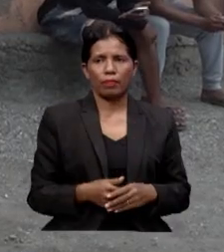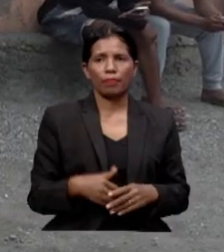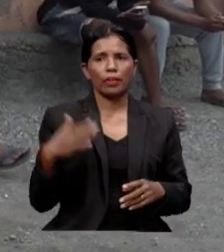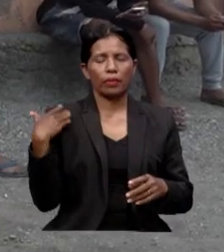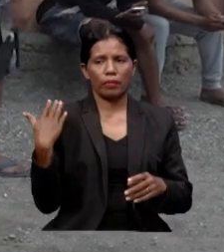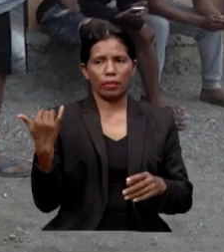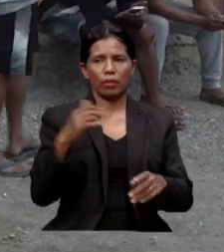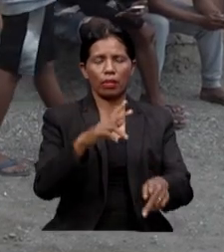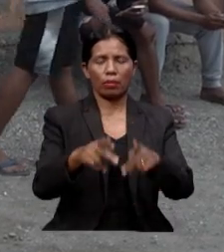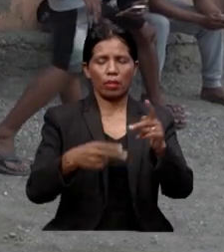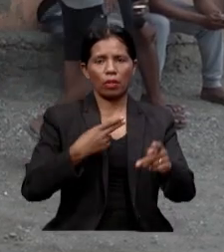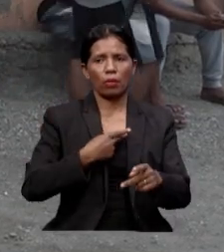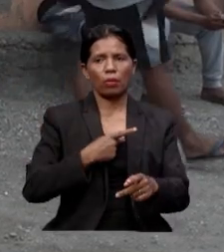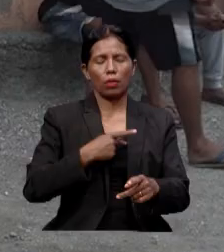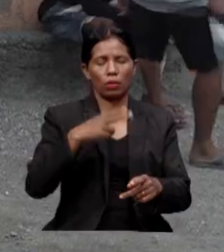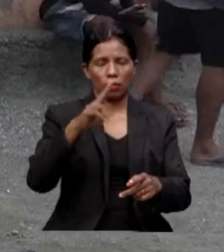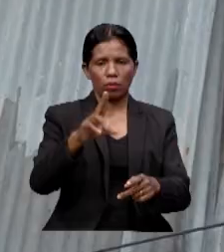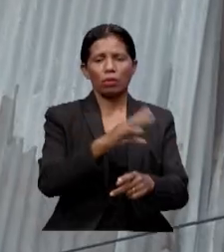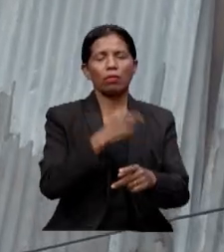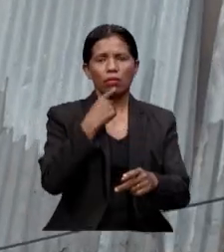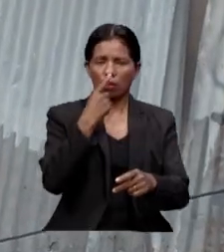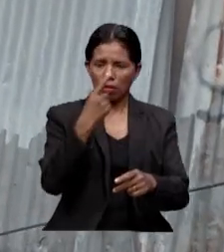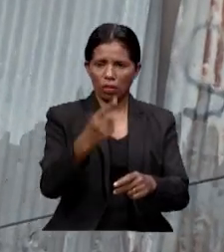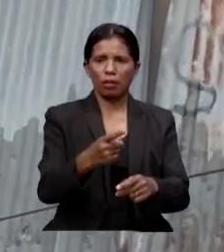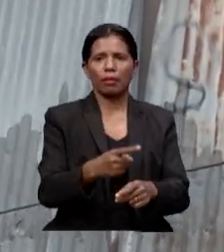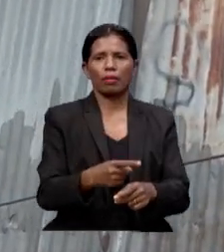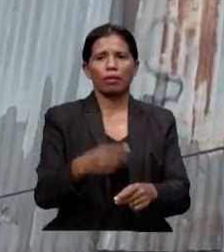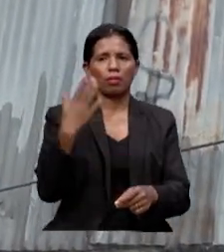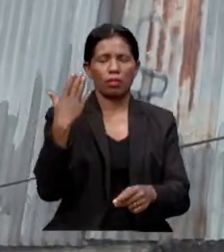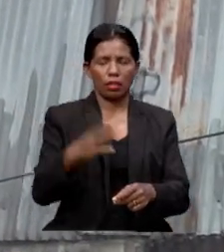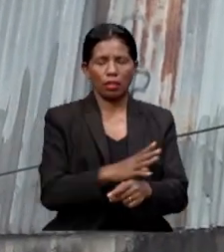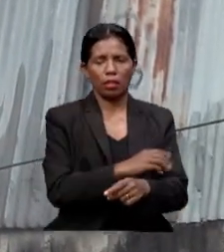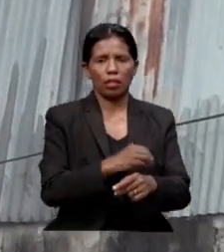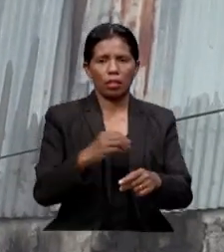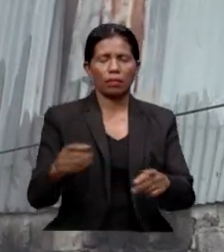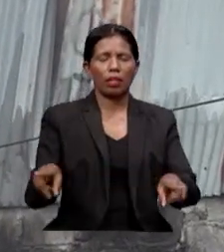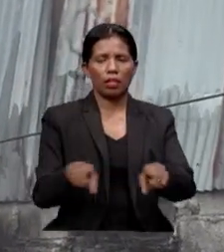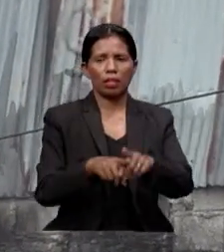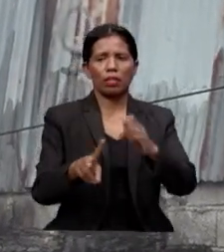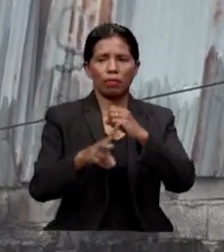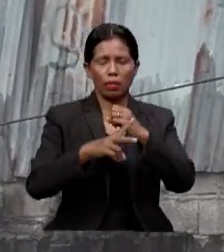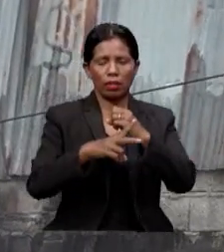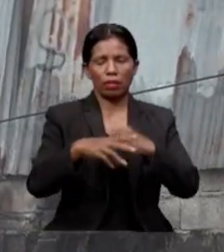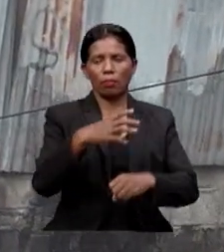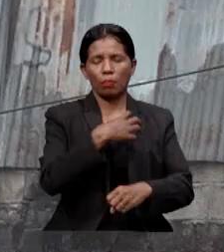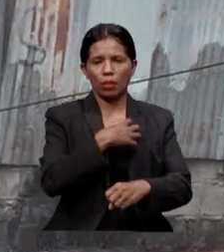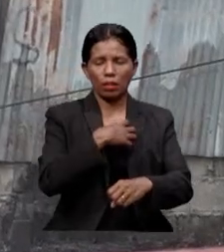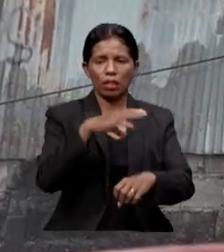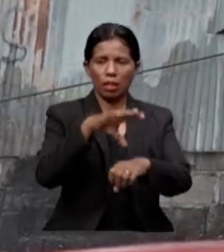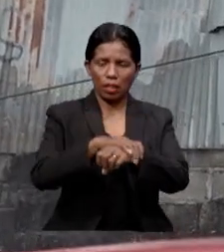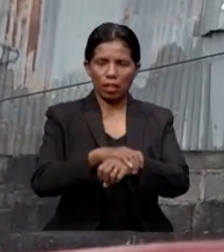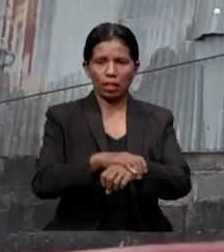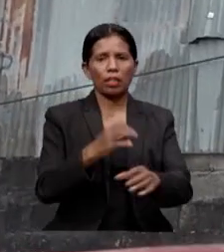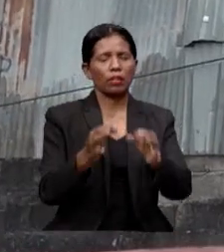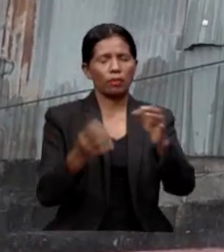Juventude Comunidade Colhoun, José do Carvalho Barreto Hactuir, e a confronto né, nia sai vítima, tamba penitele captura nia, mas